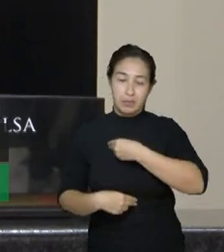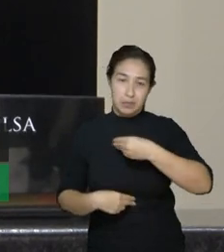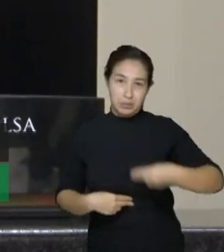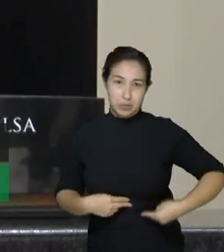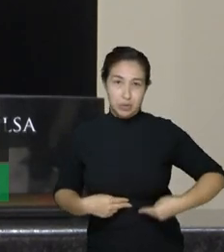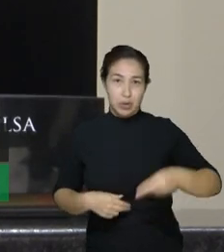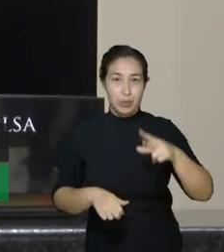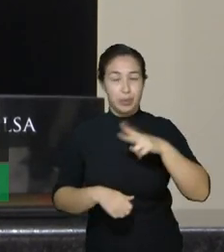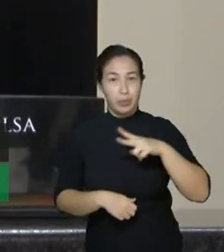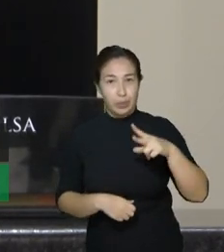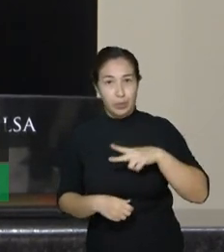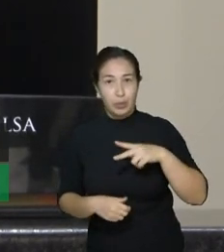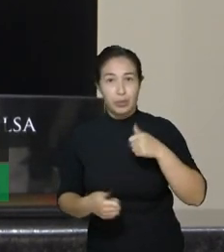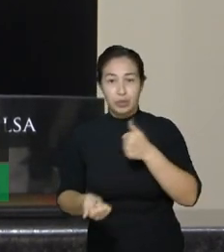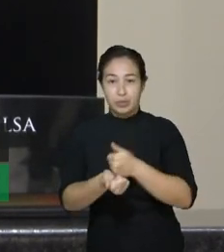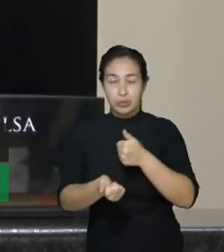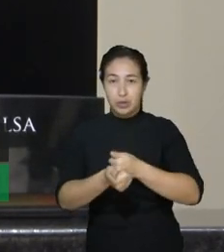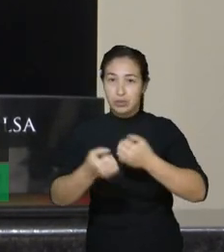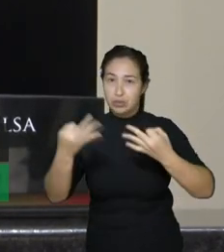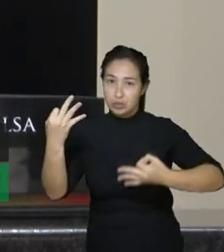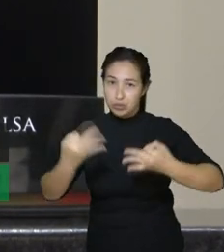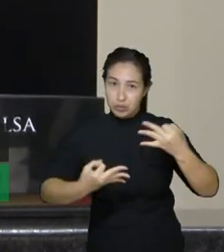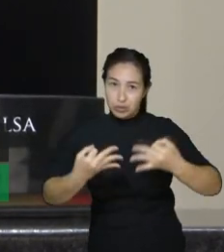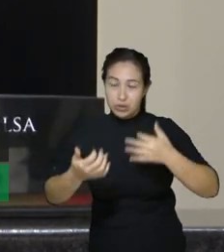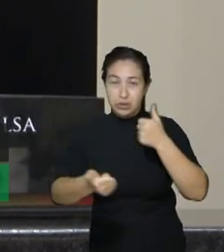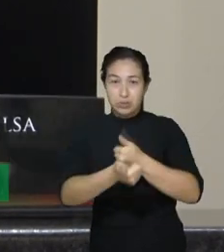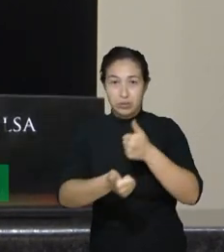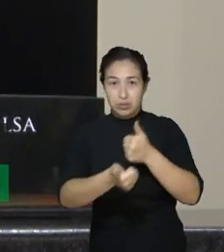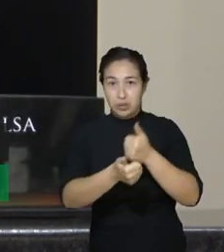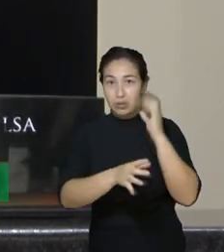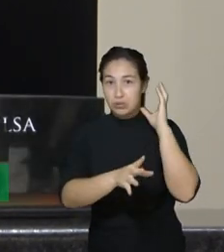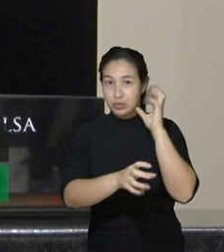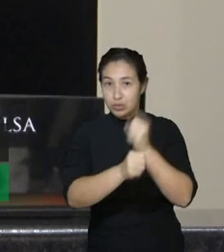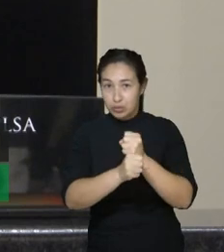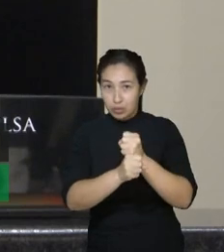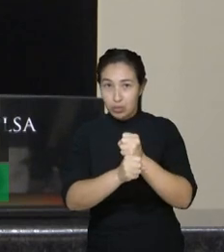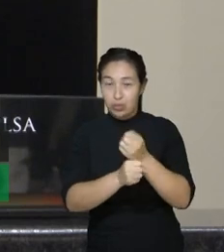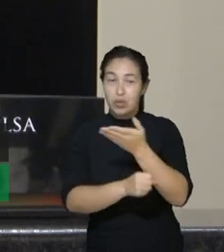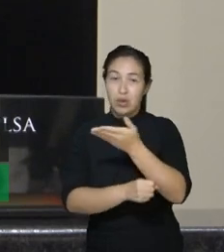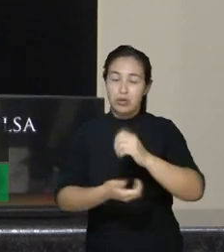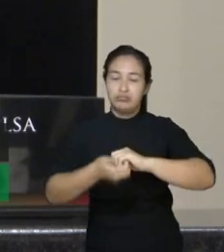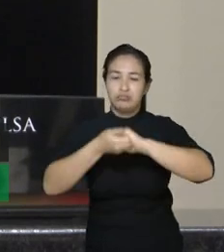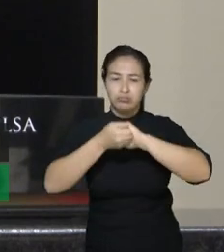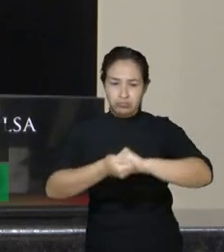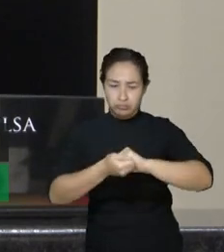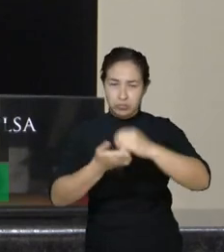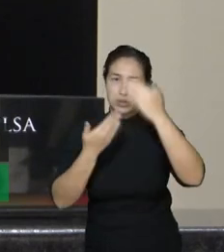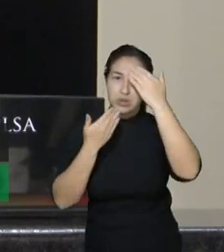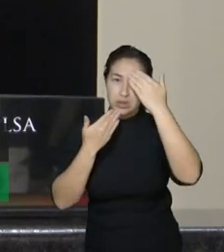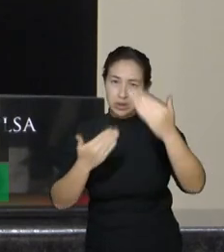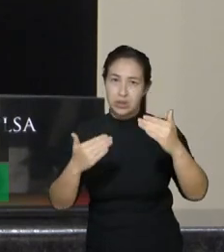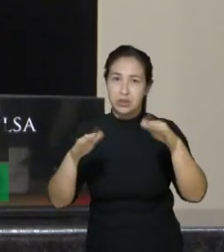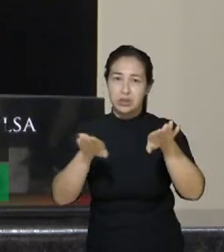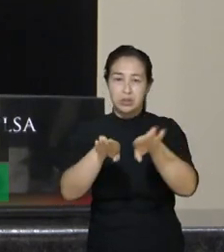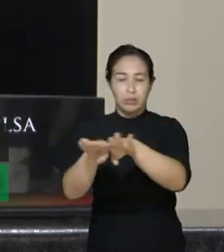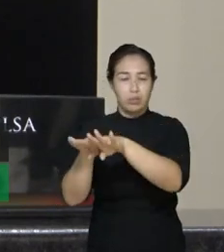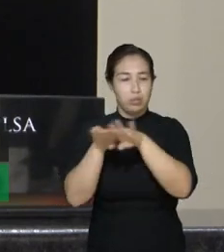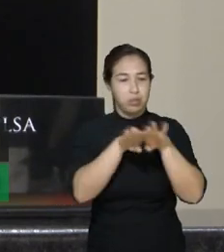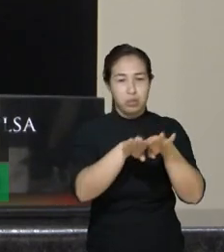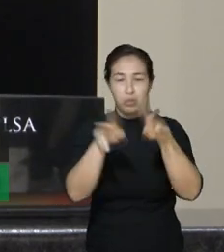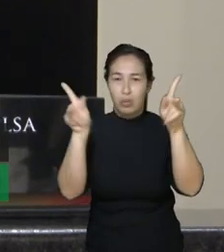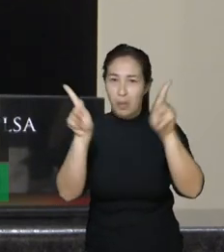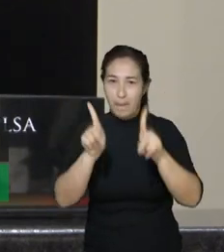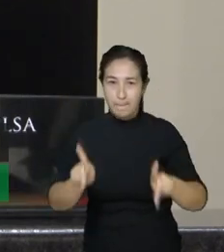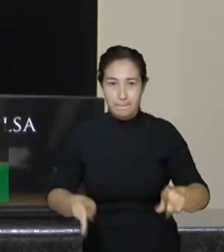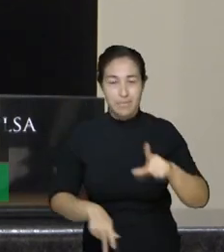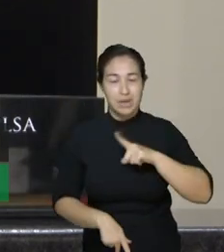de Justiça, o Tribunal de Contas, cumprimentam esta casa pela harmonia que a gente teve. E